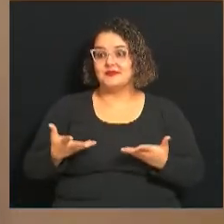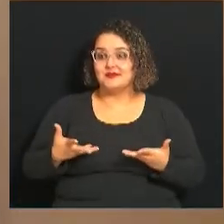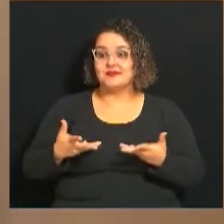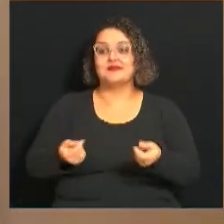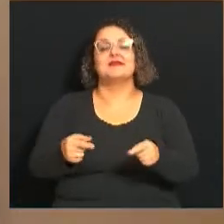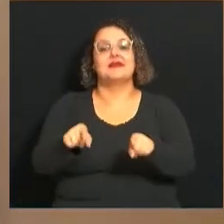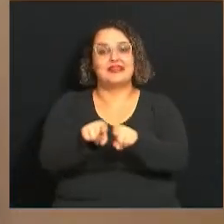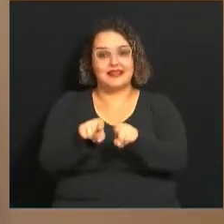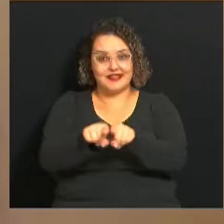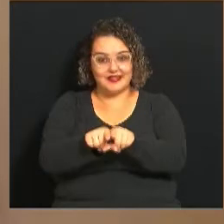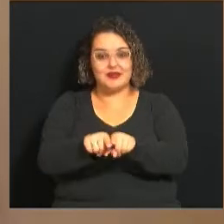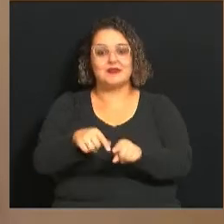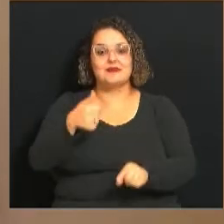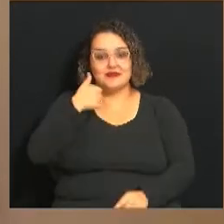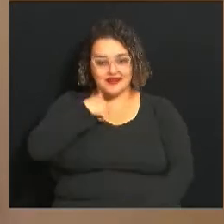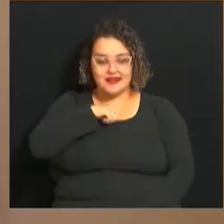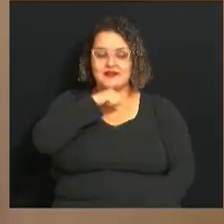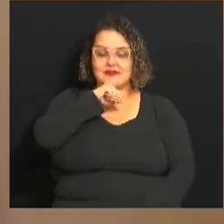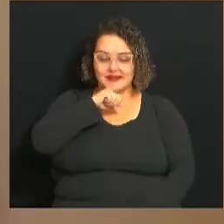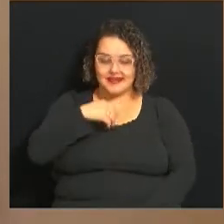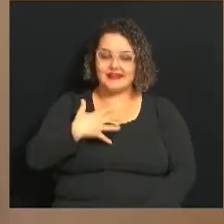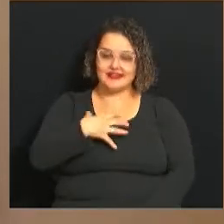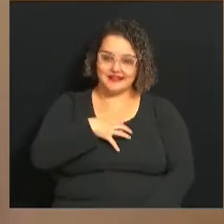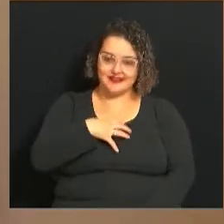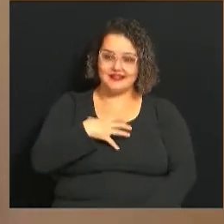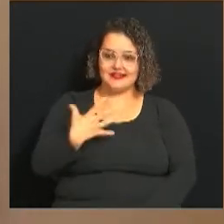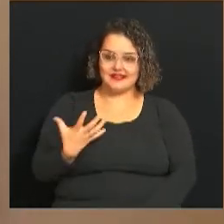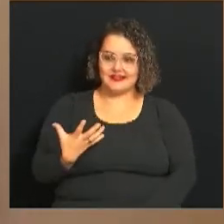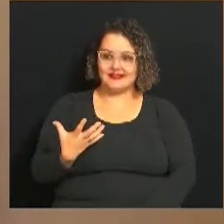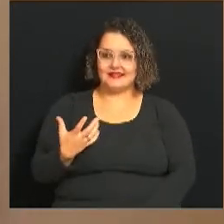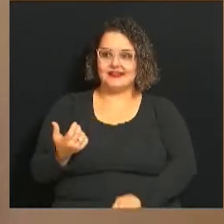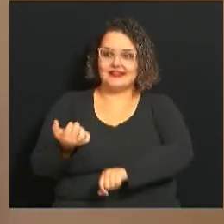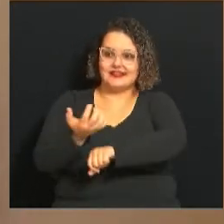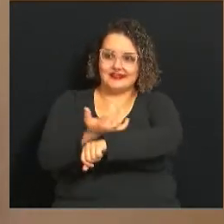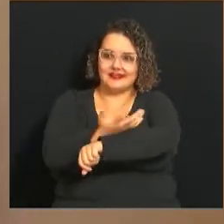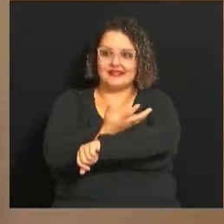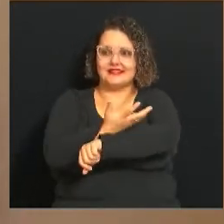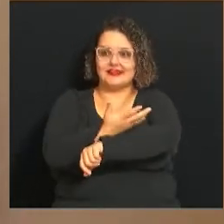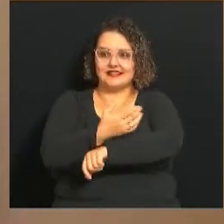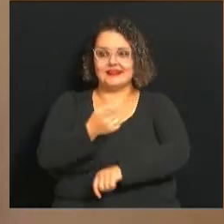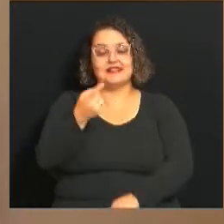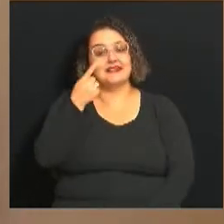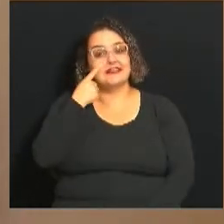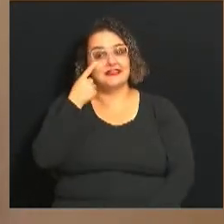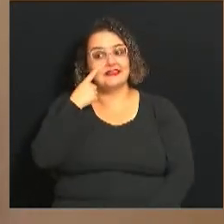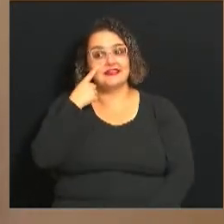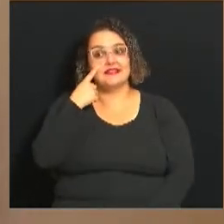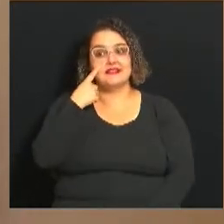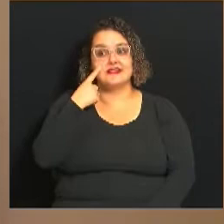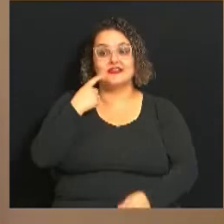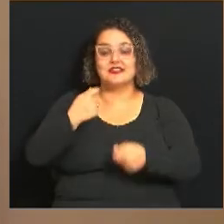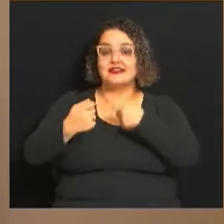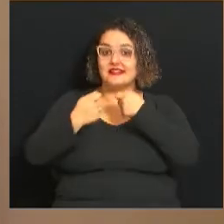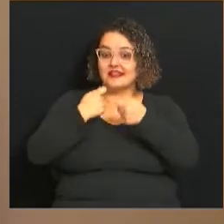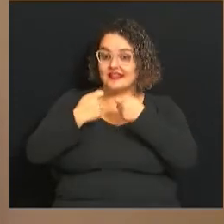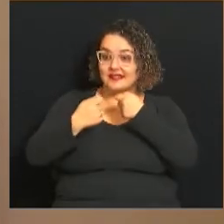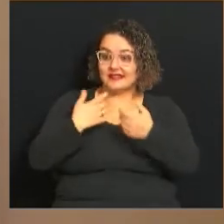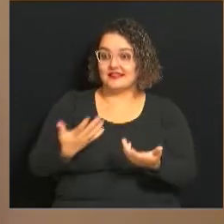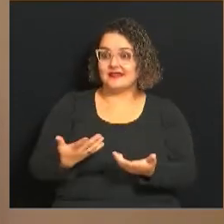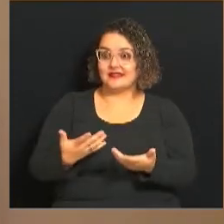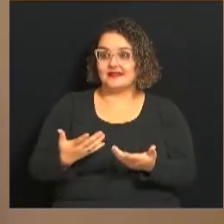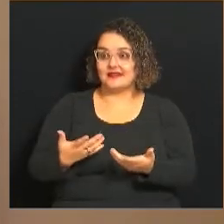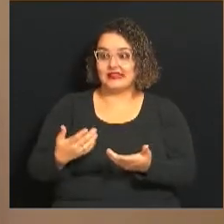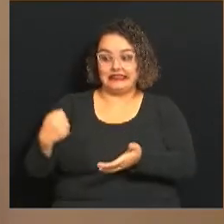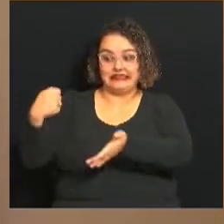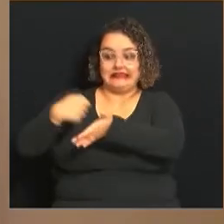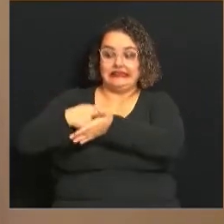mãe, então sinto, né, é emocionante assistir essa reportagem, porque é pressão de todos os